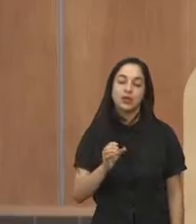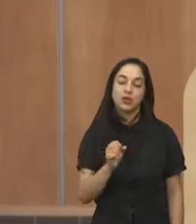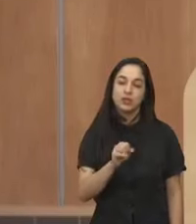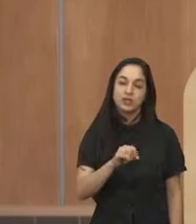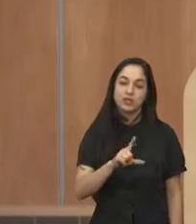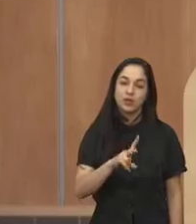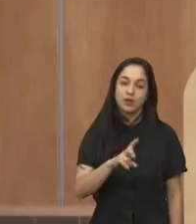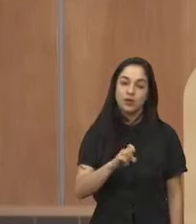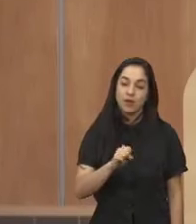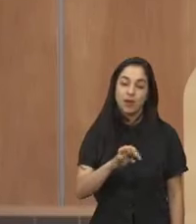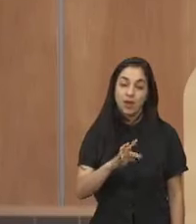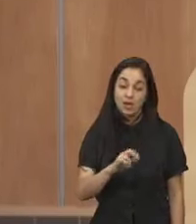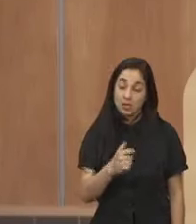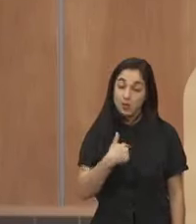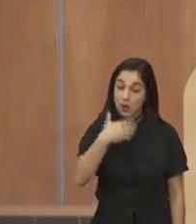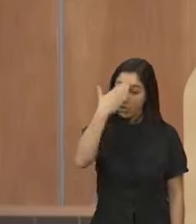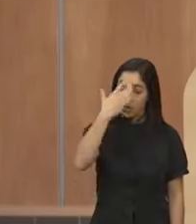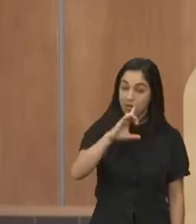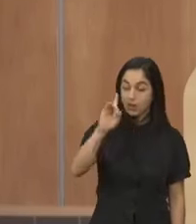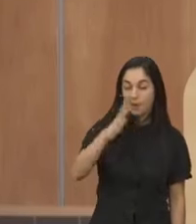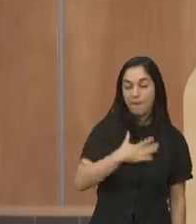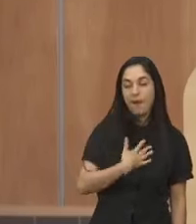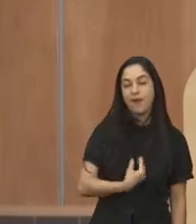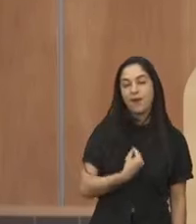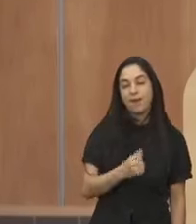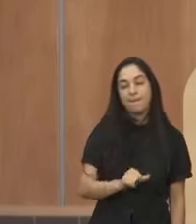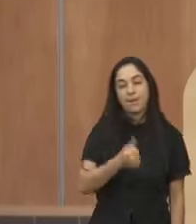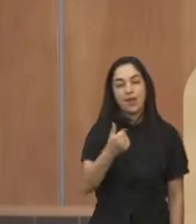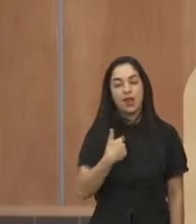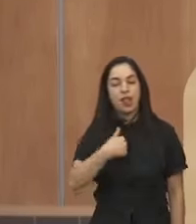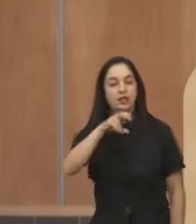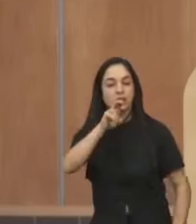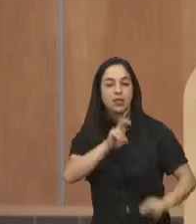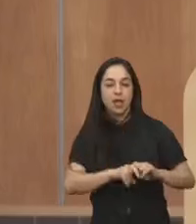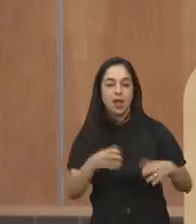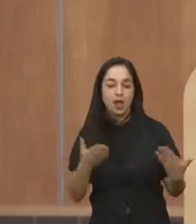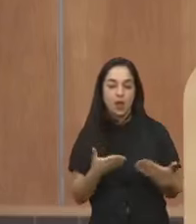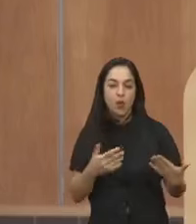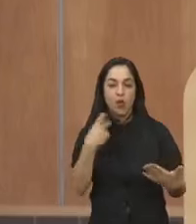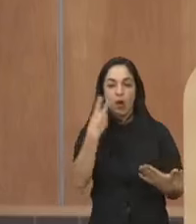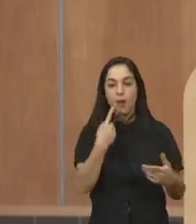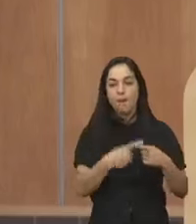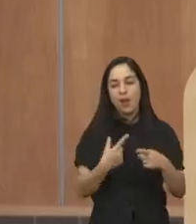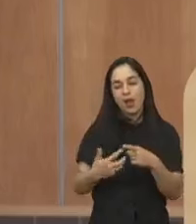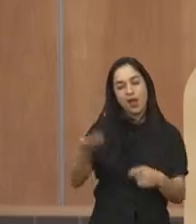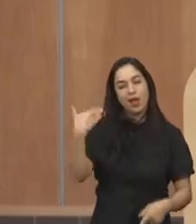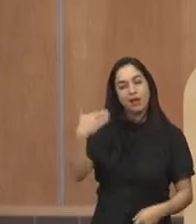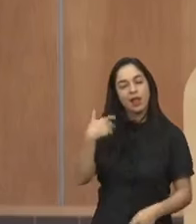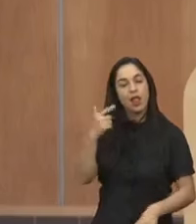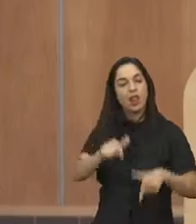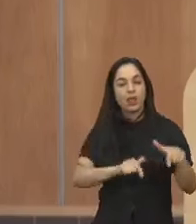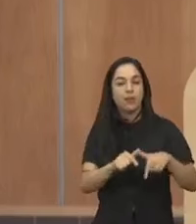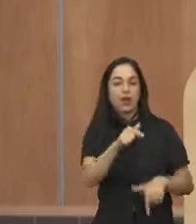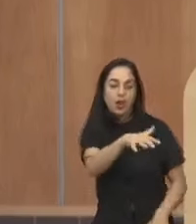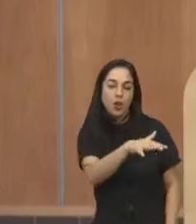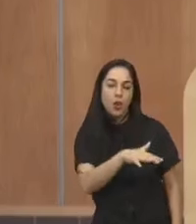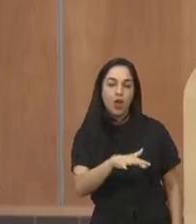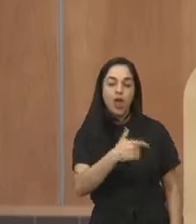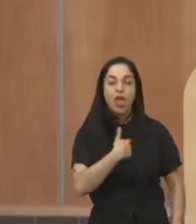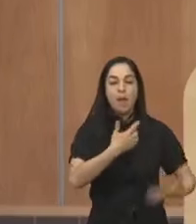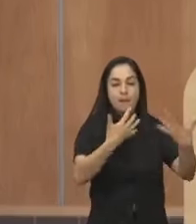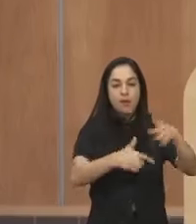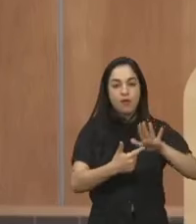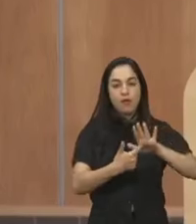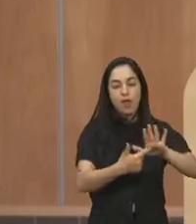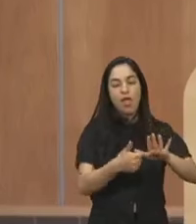reconhecimento, agradeço a Deus primeiramente pela minha vida. Se estou sentado nessa cadeira por causa do meu trabalho que eu fiz naquela região, onde provei que um